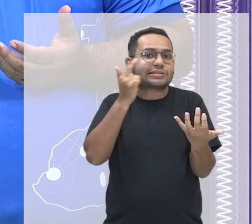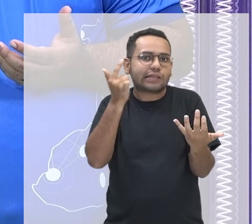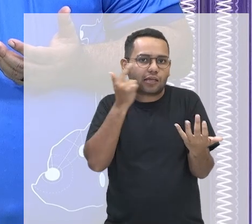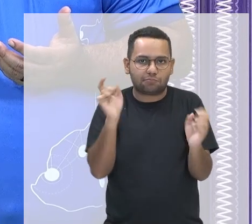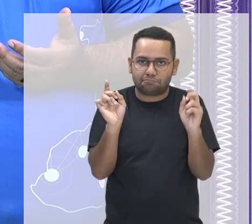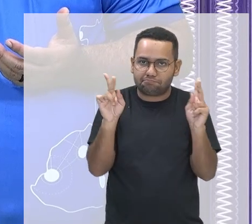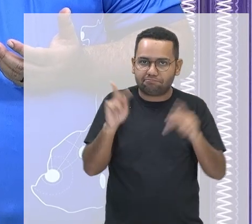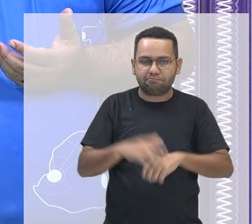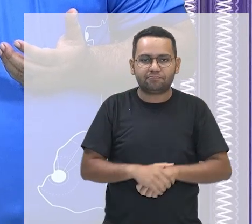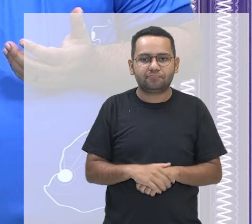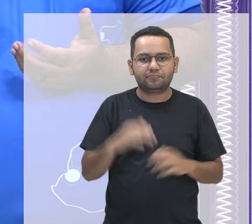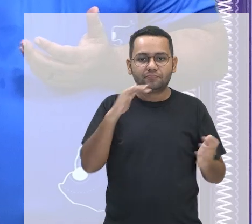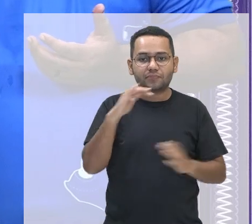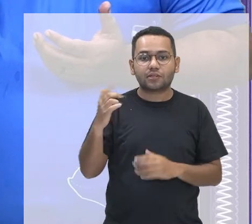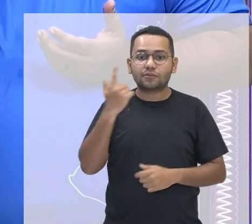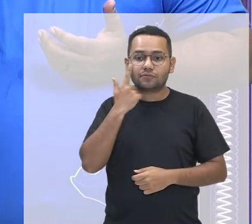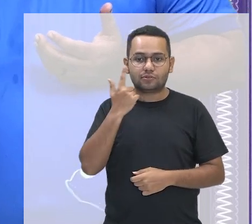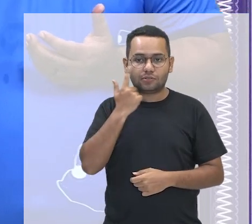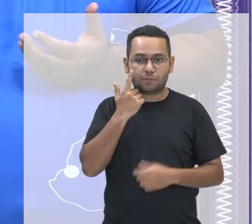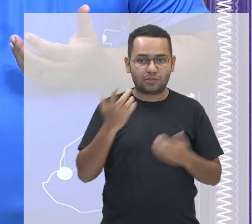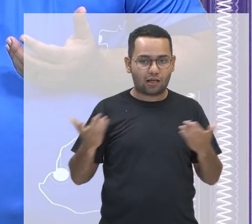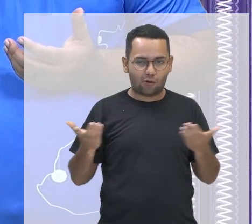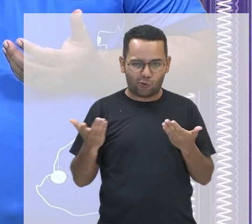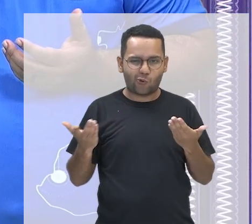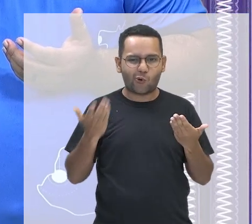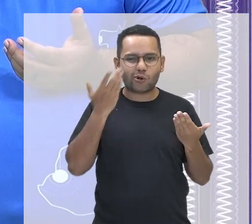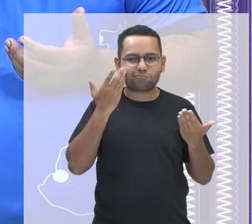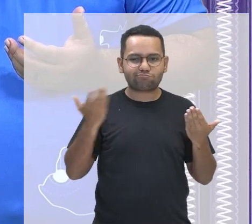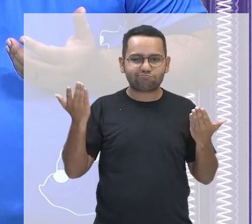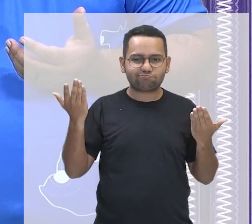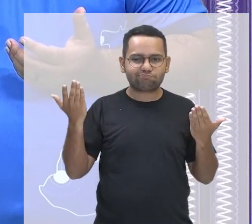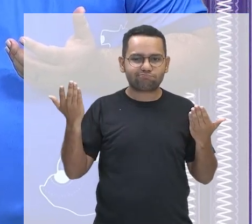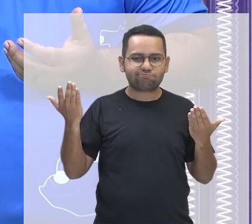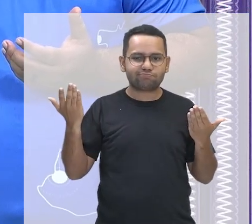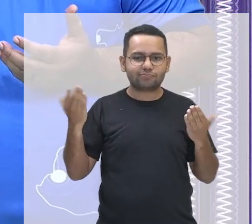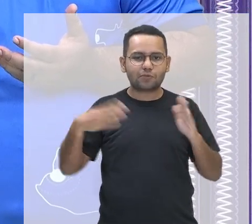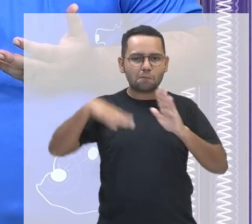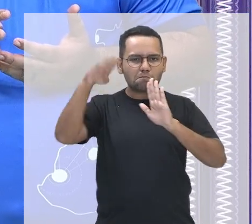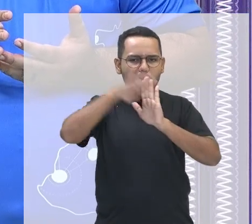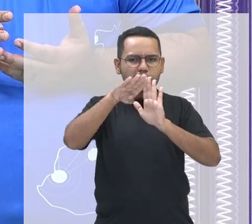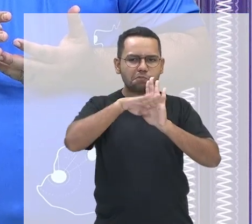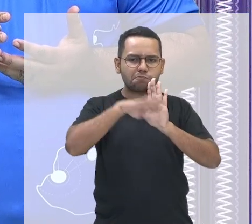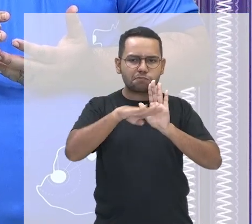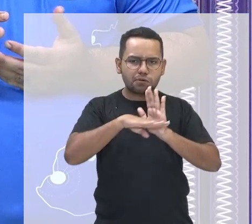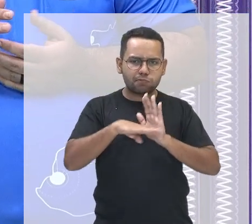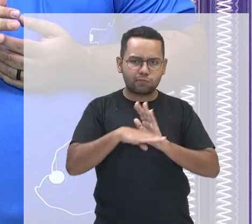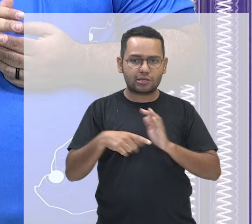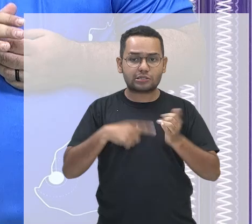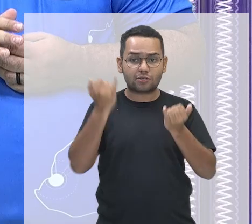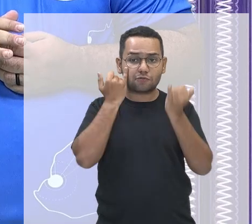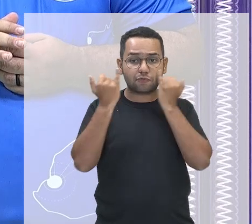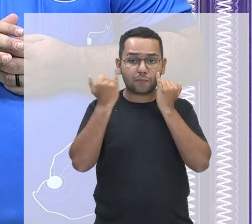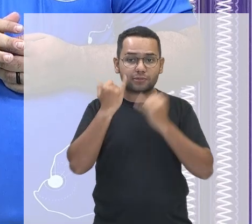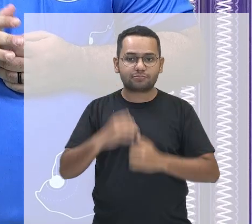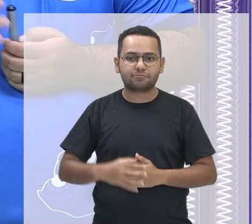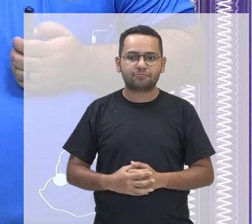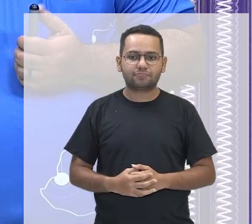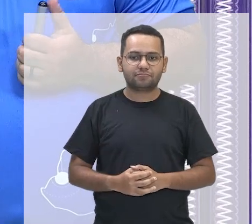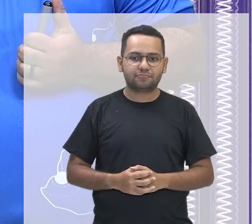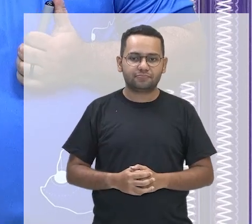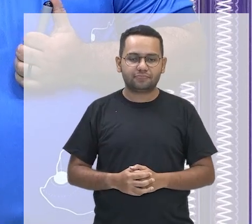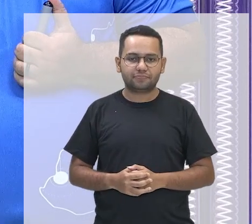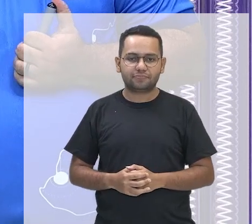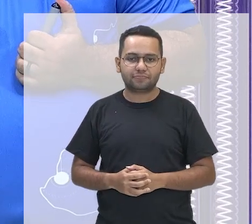convidar a olhar com muita atenção esses exemplos de éticas religiosas. Né? Por exemplo, você